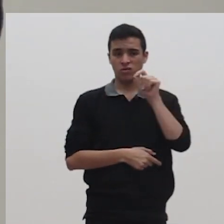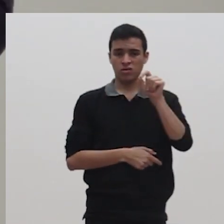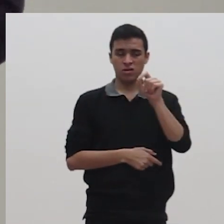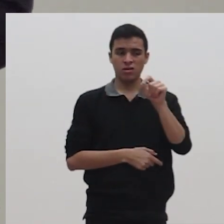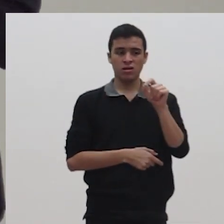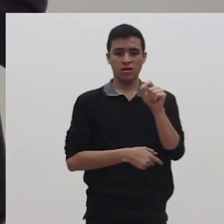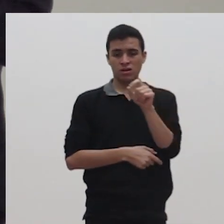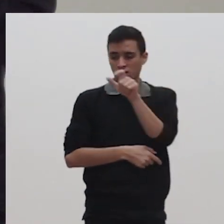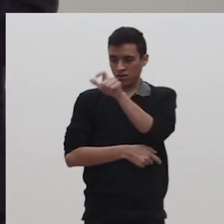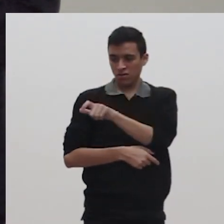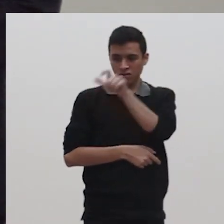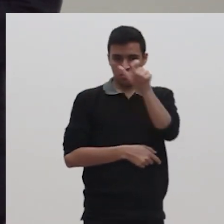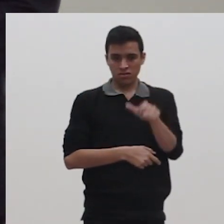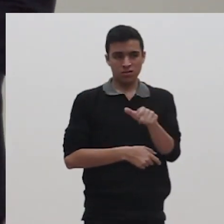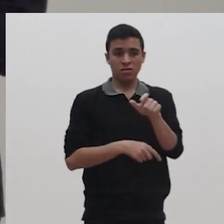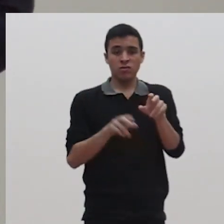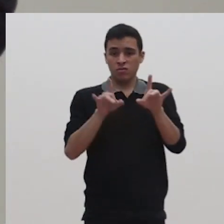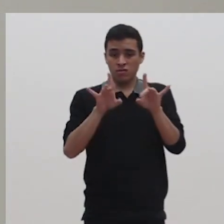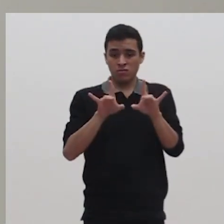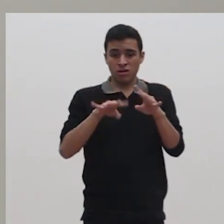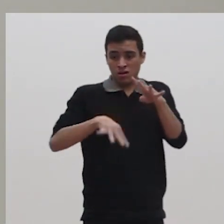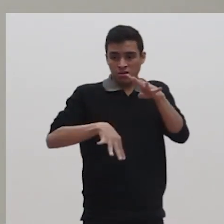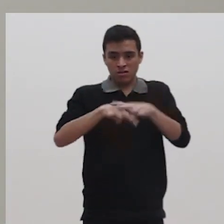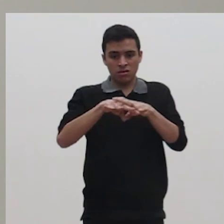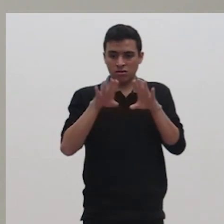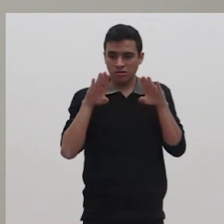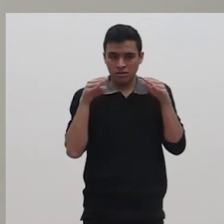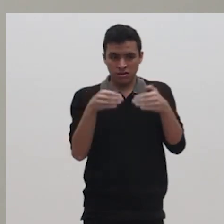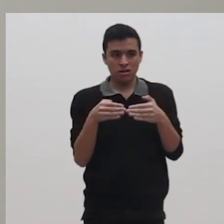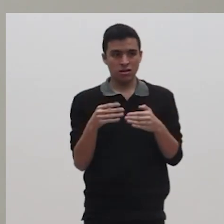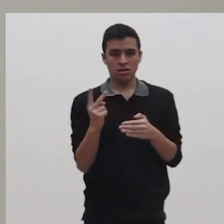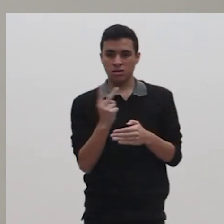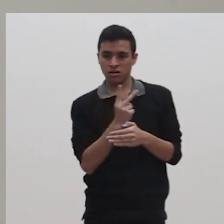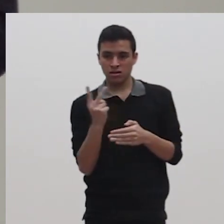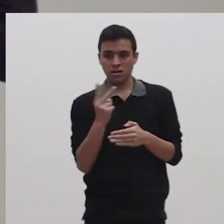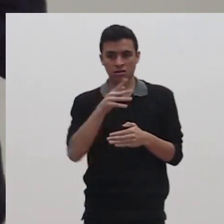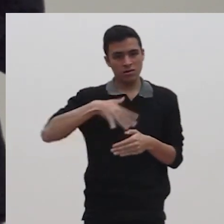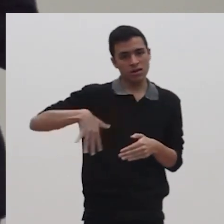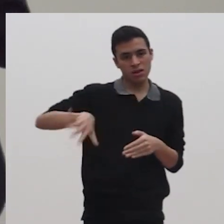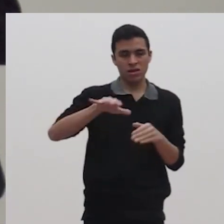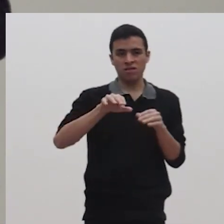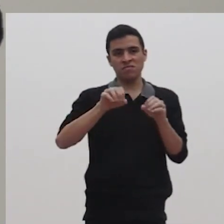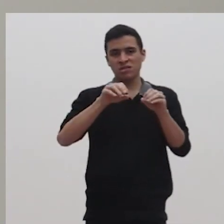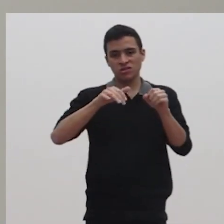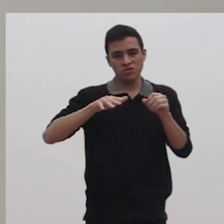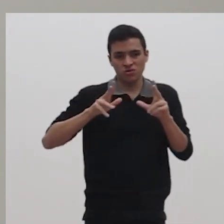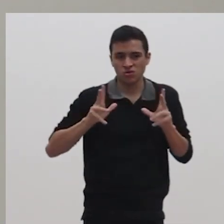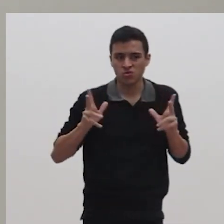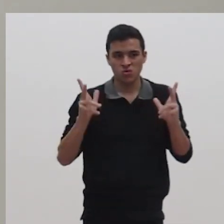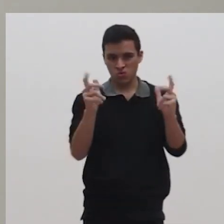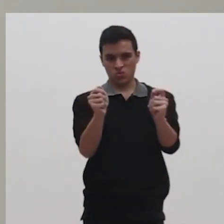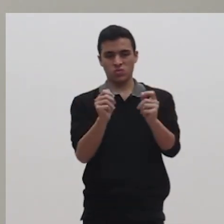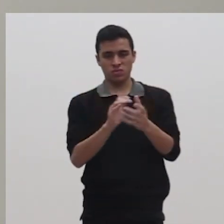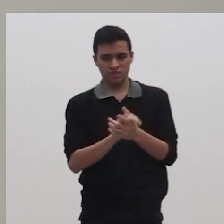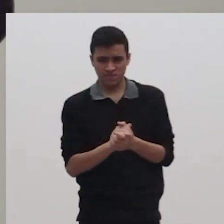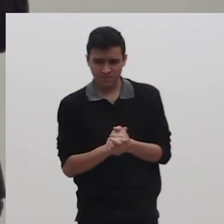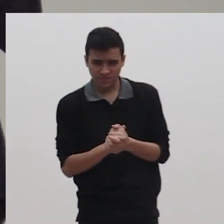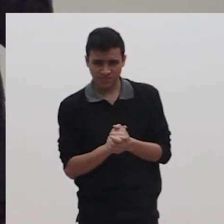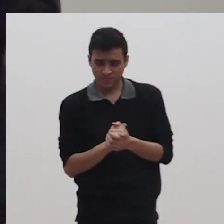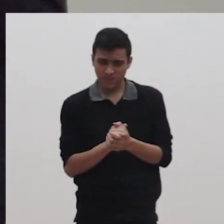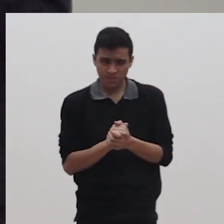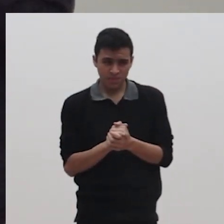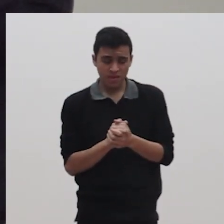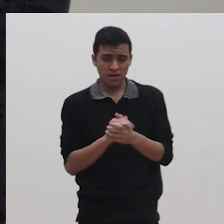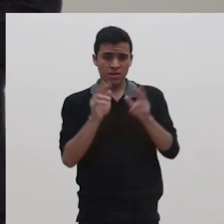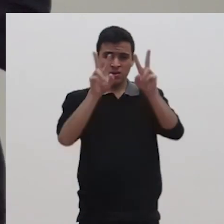e Andréa não é exatas e educação na reitoria. Sunier e Andréa é reitoria na reitoria. A segunda é quando